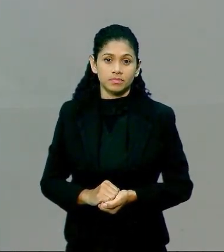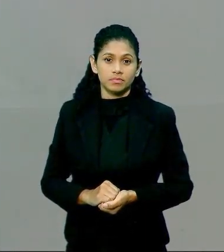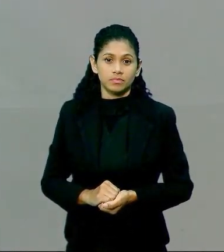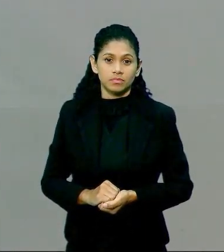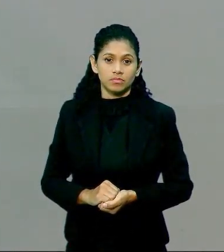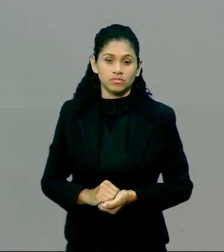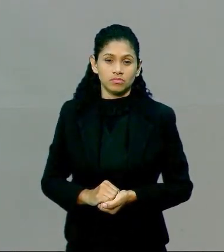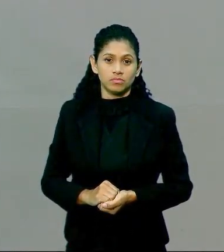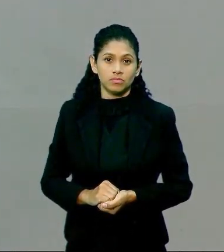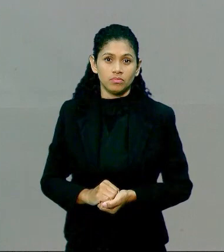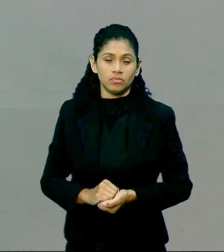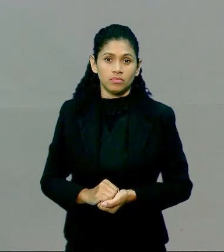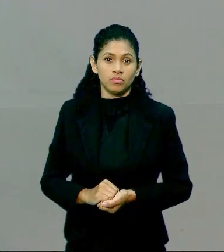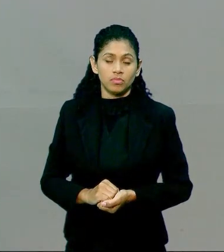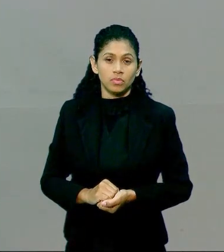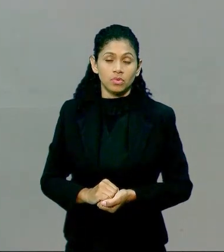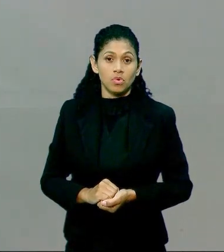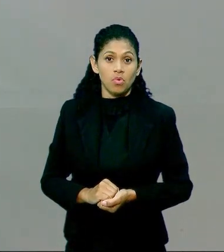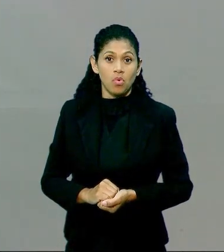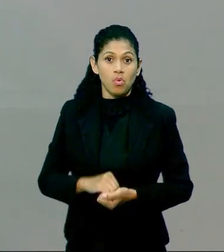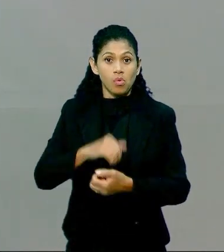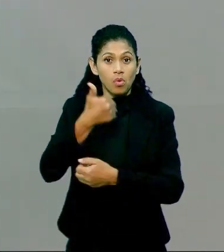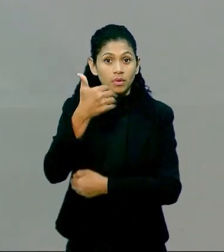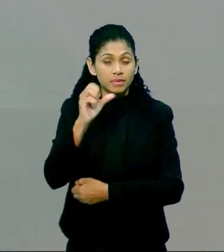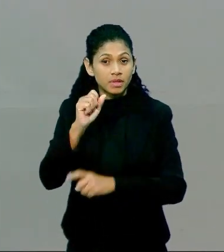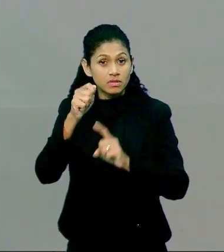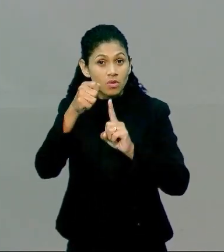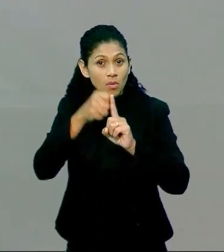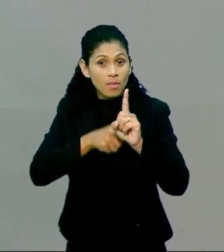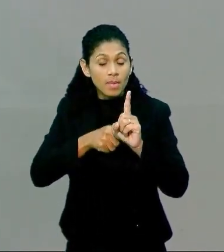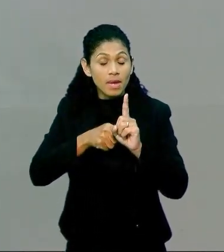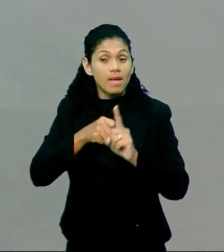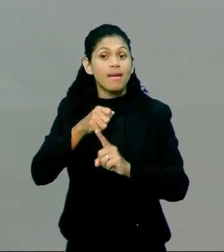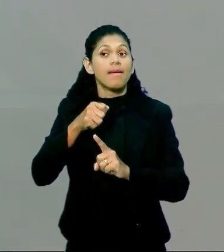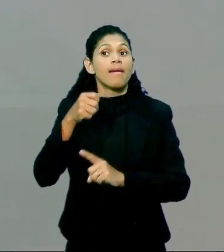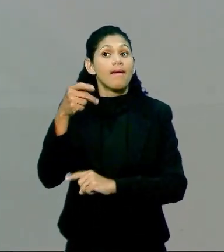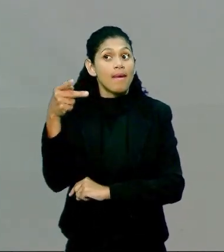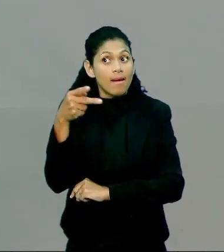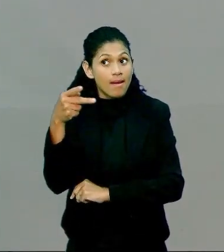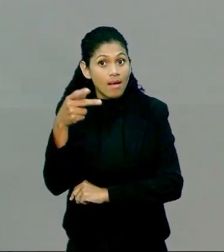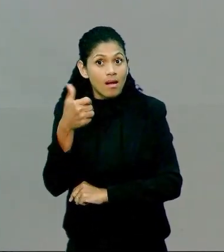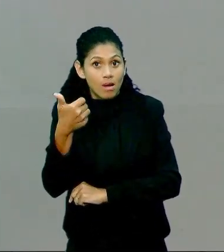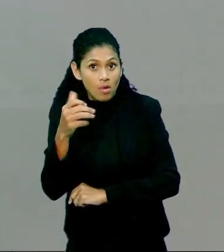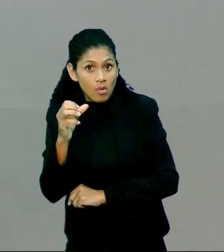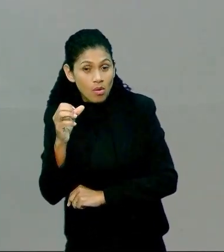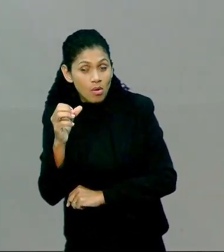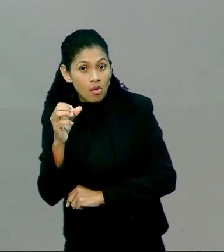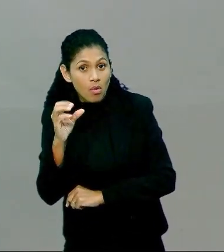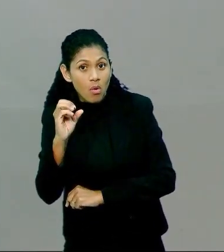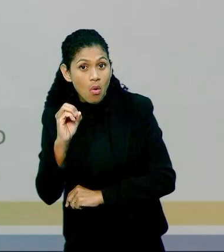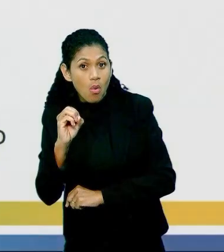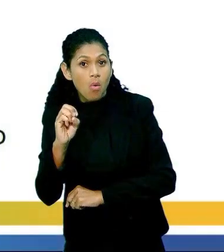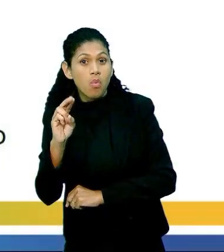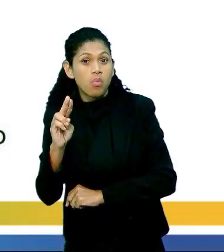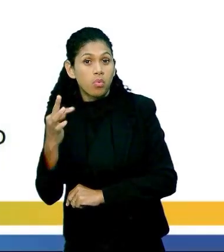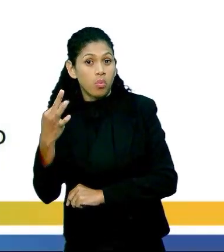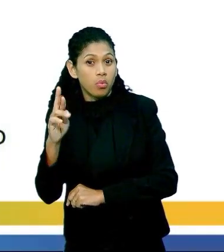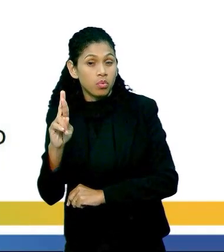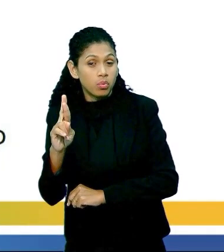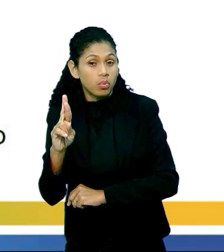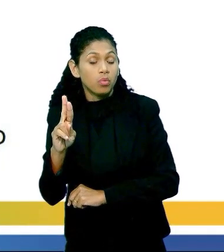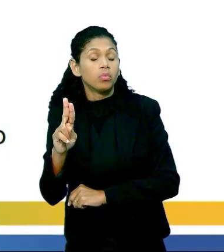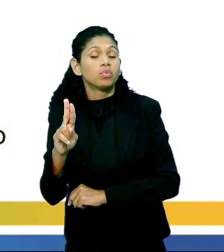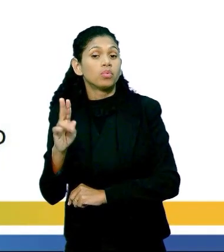né? Professor, o 10º mês do ano é outubro. É, né? Deu para contar aqui no dedo. Outubro. Então vamos observar ali de